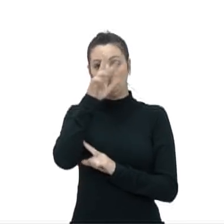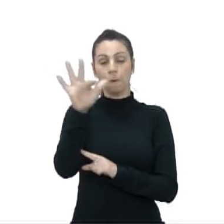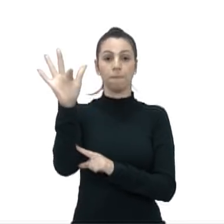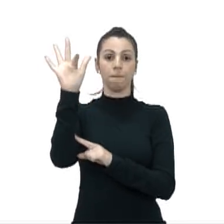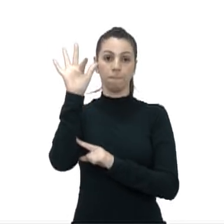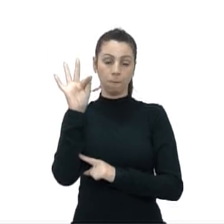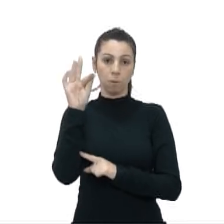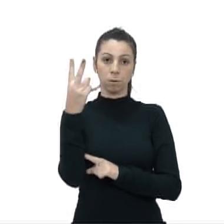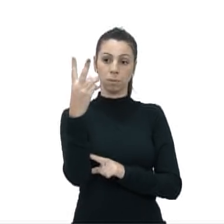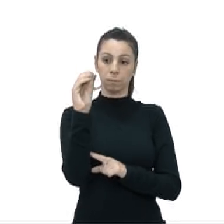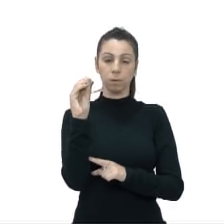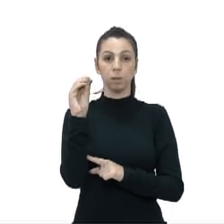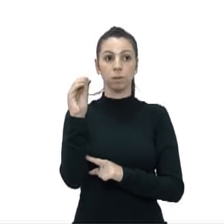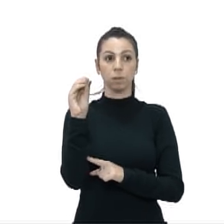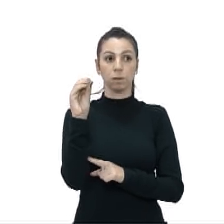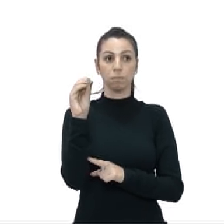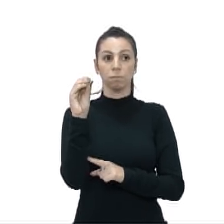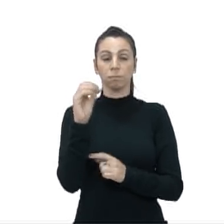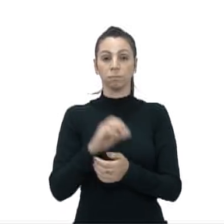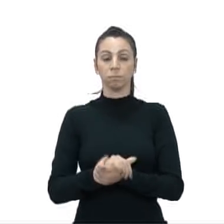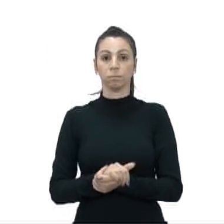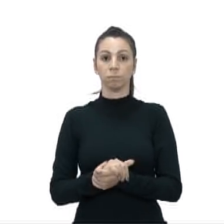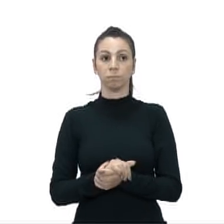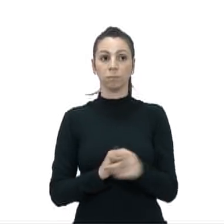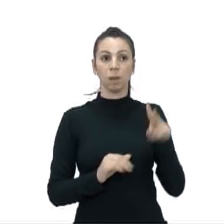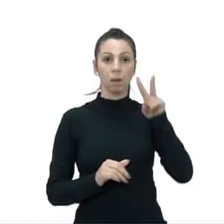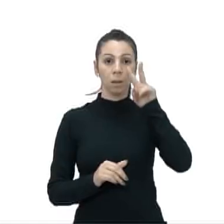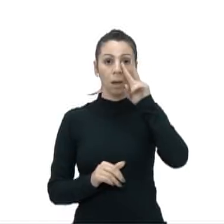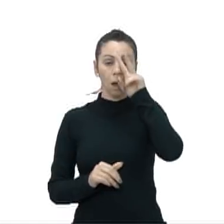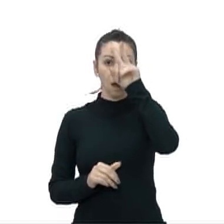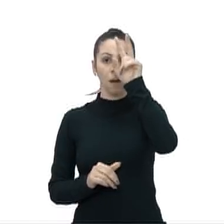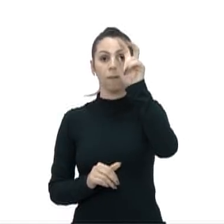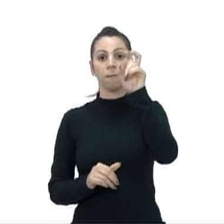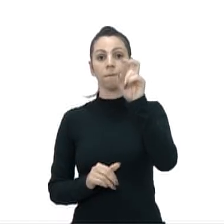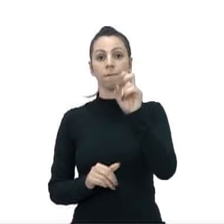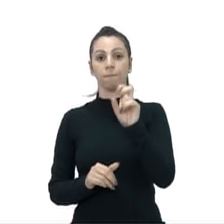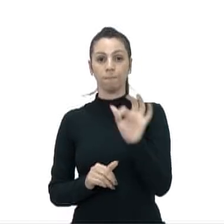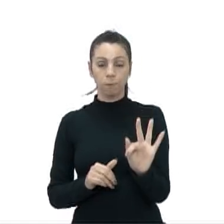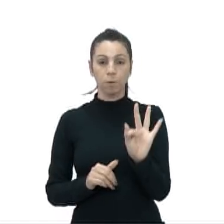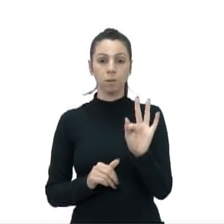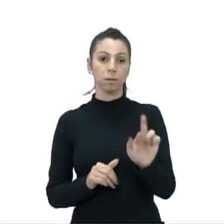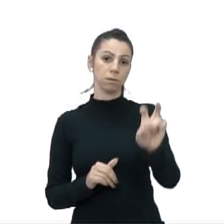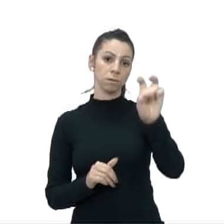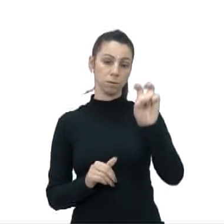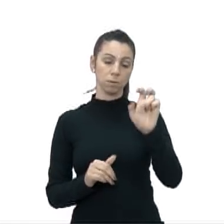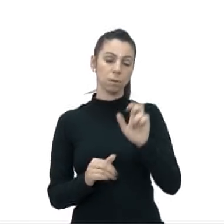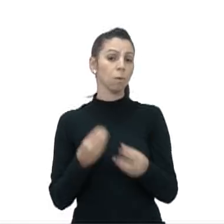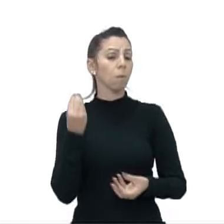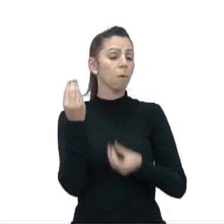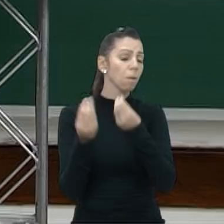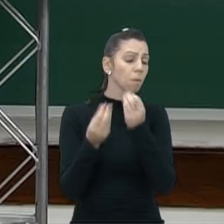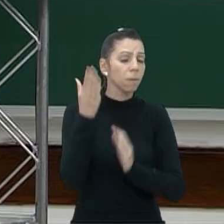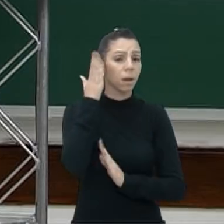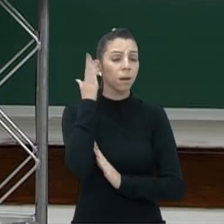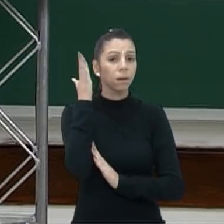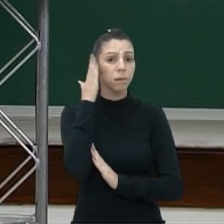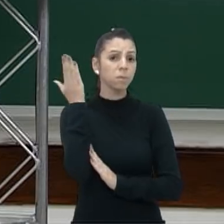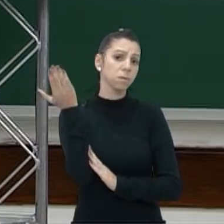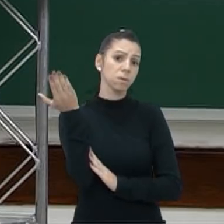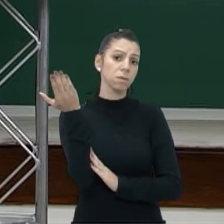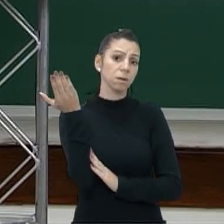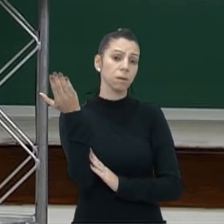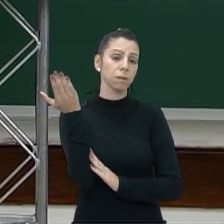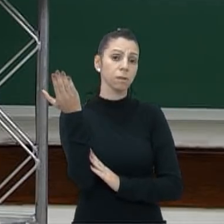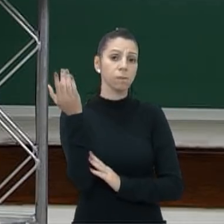força de 5. Como é que eu sei o lado deles, né? O lado dessas forças? Gente, eu defini um lado.